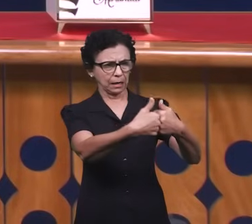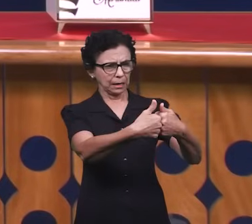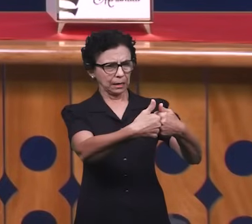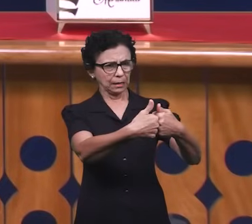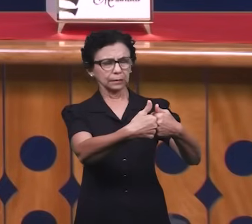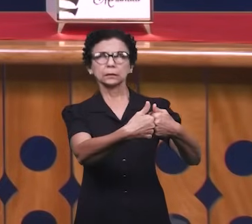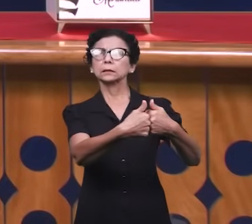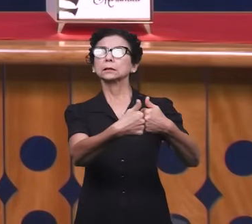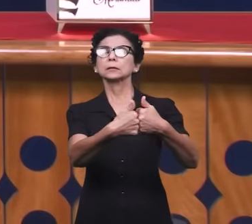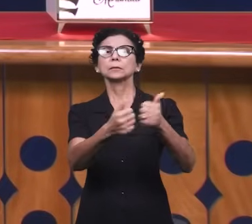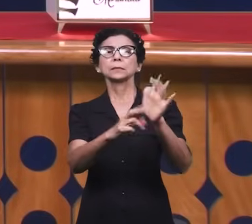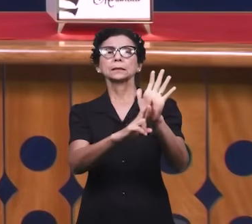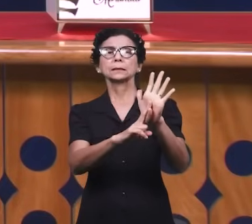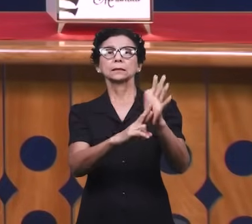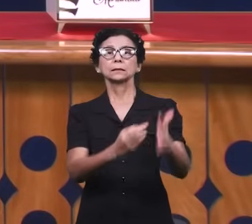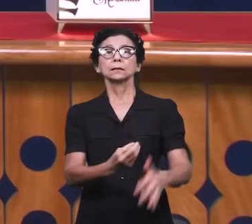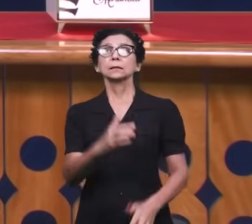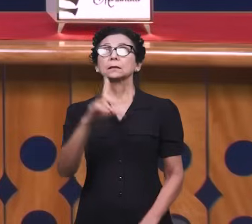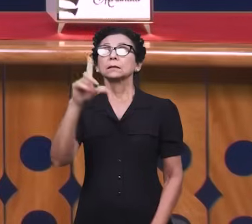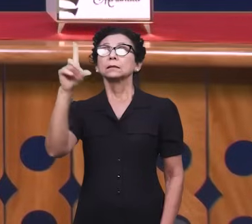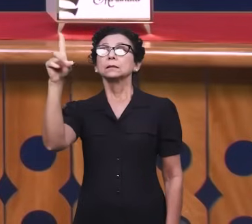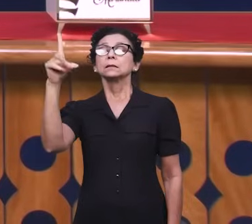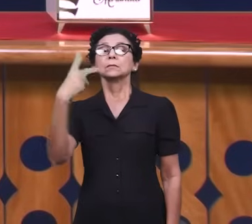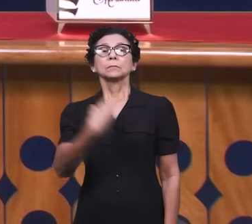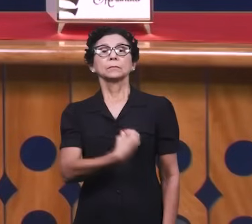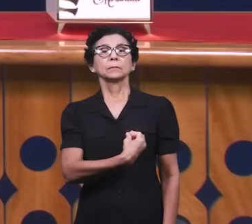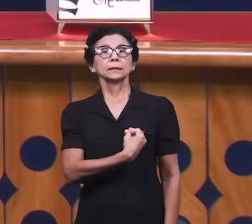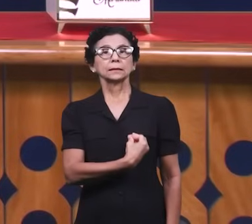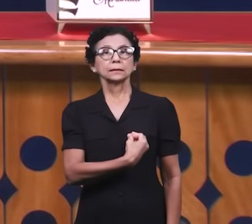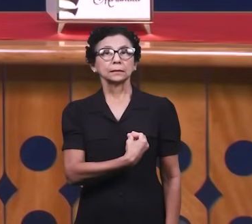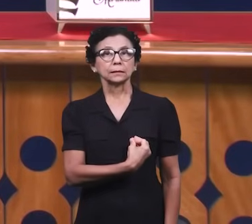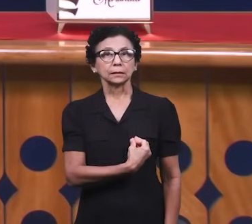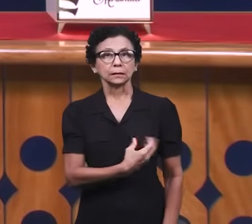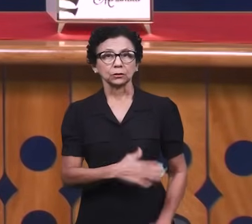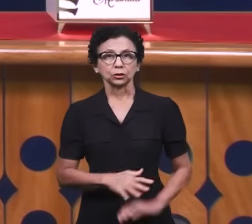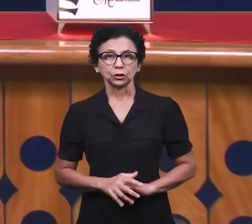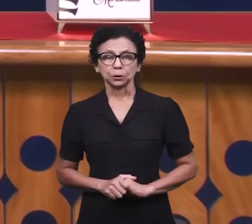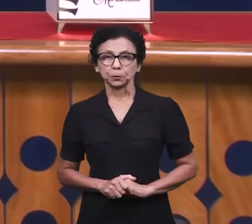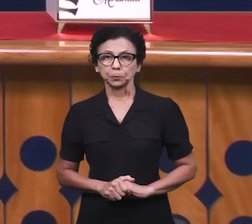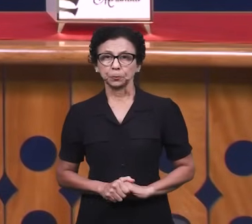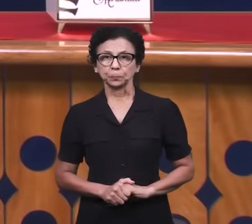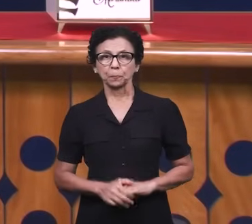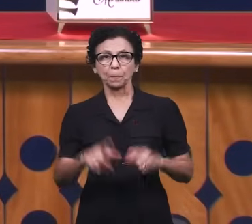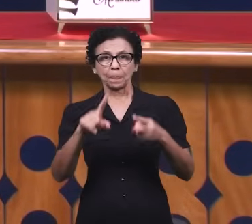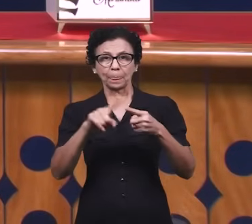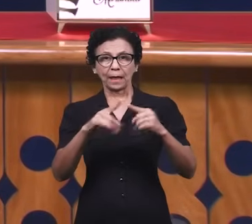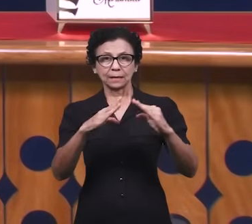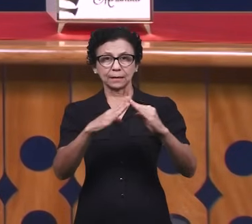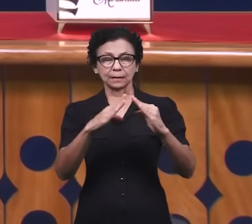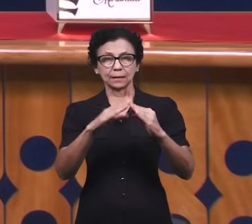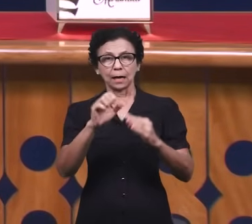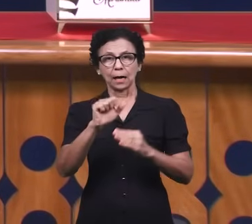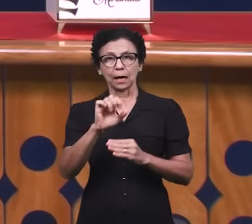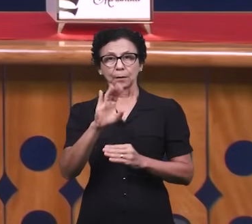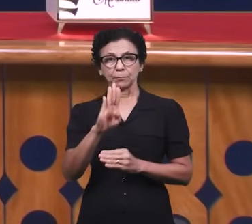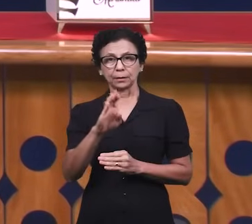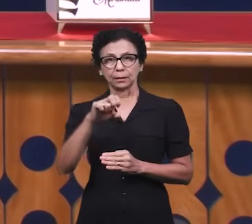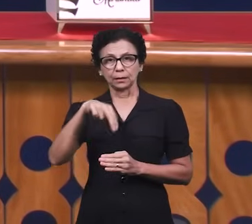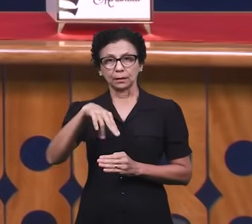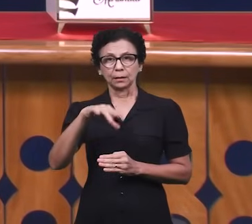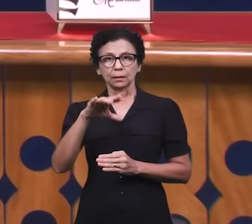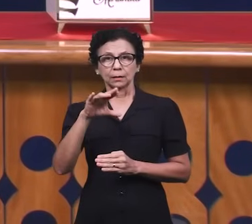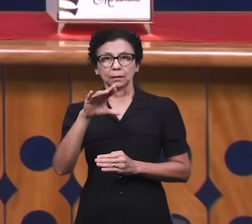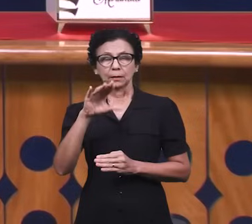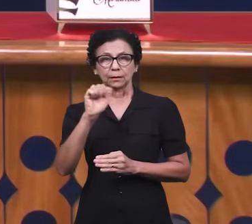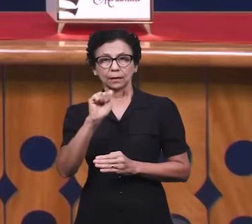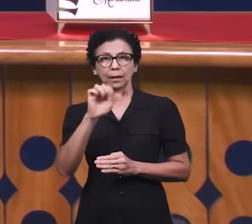ali na arca. Então agora, quando a arca sai da casa de Abinadab, a